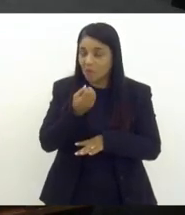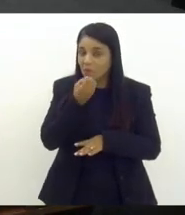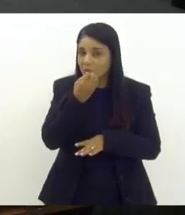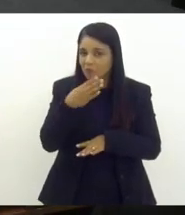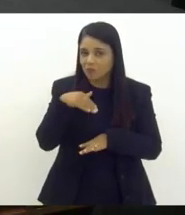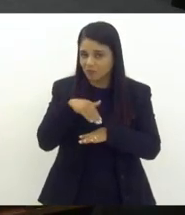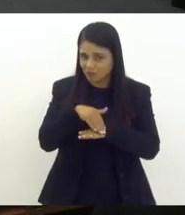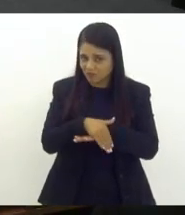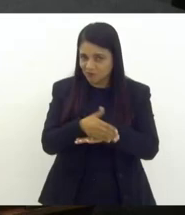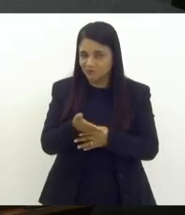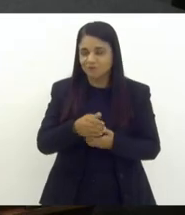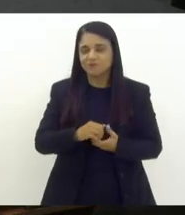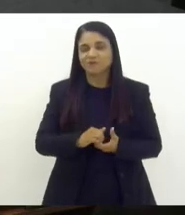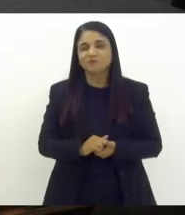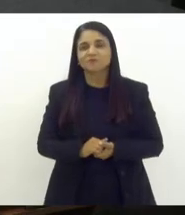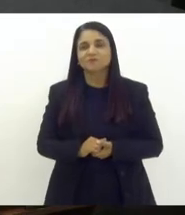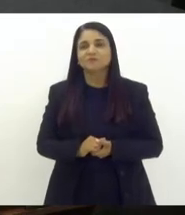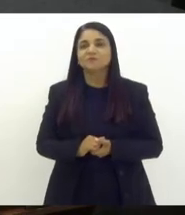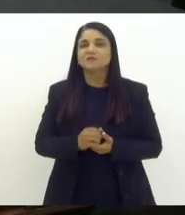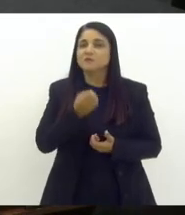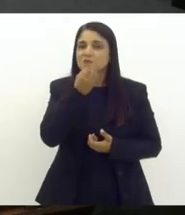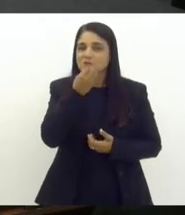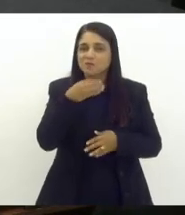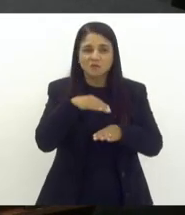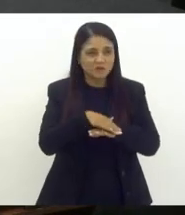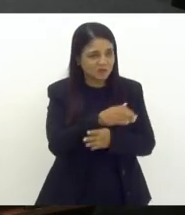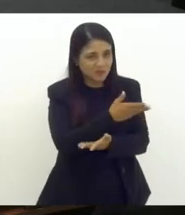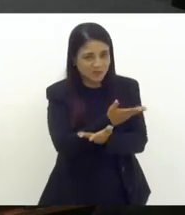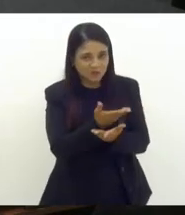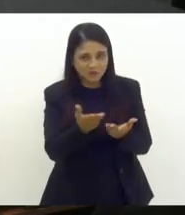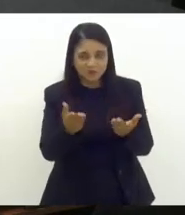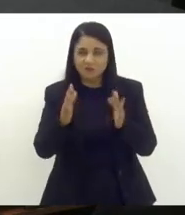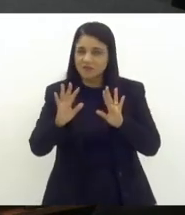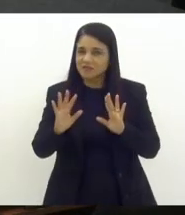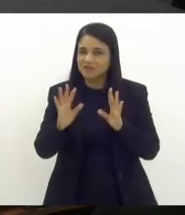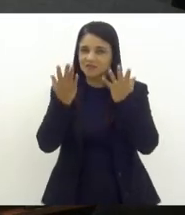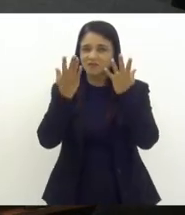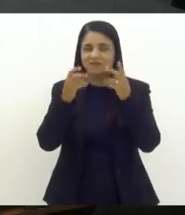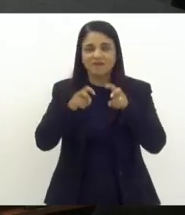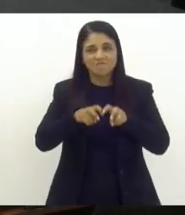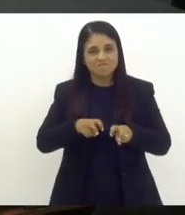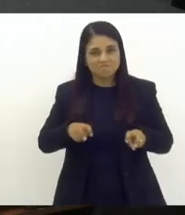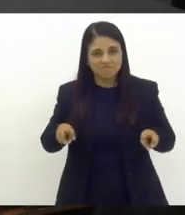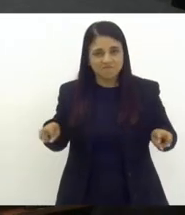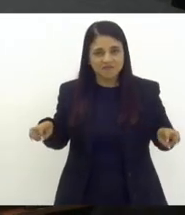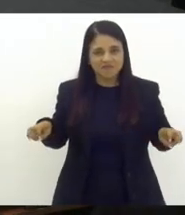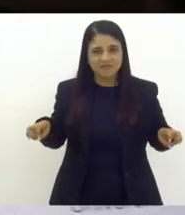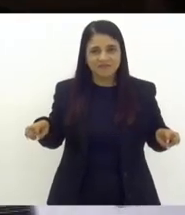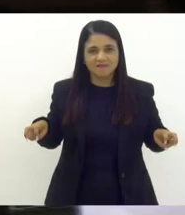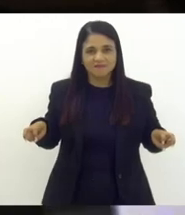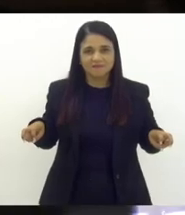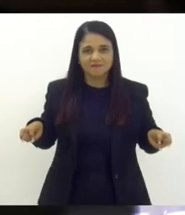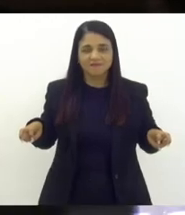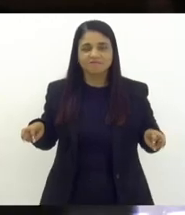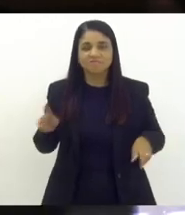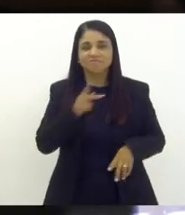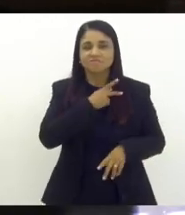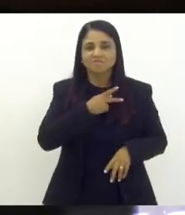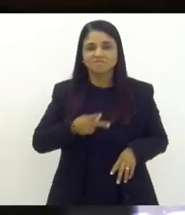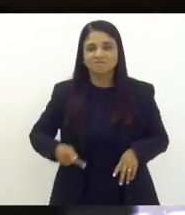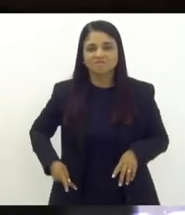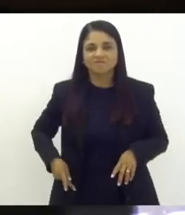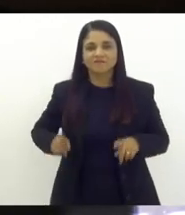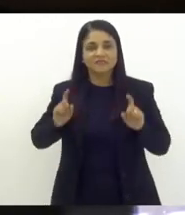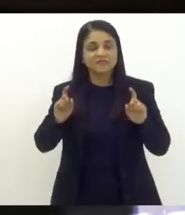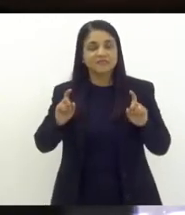conosco uma boa noite a todos eu gostaria de saudar a mesa na figura do seu presidente Deputado